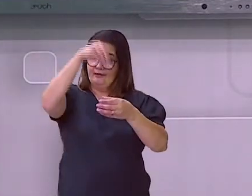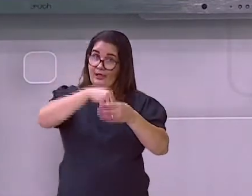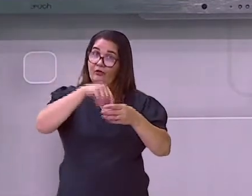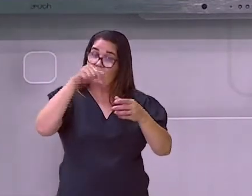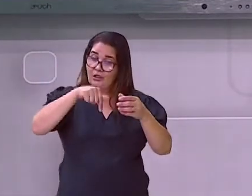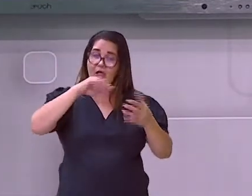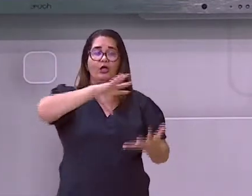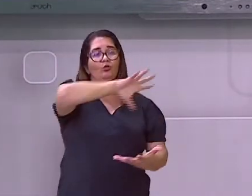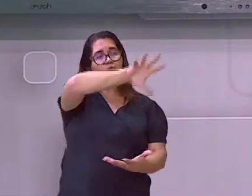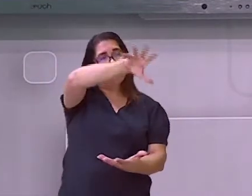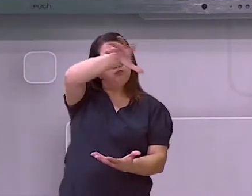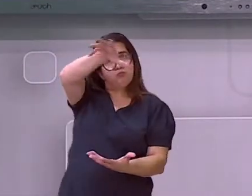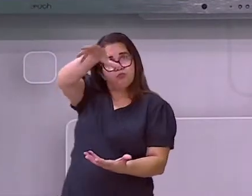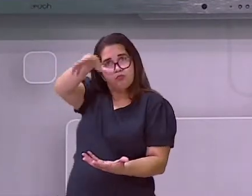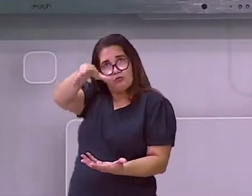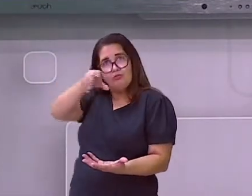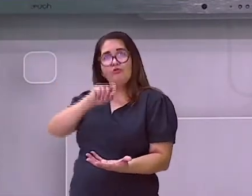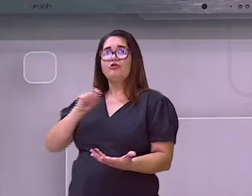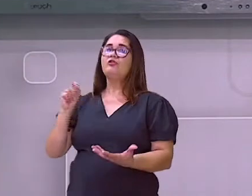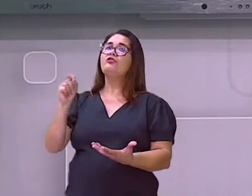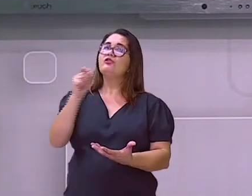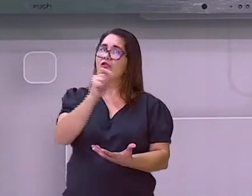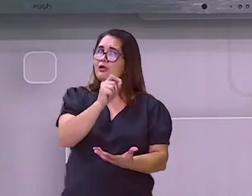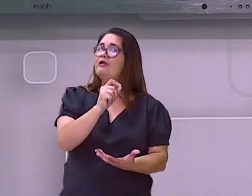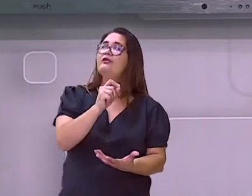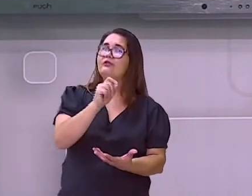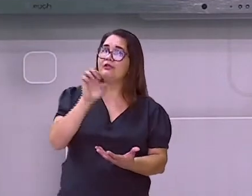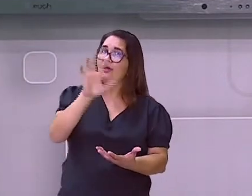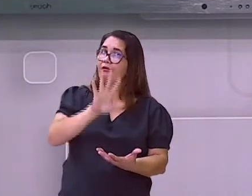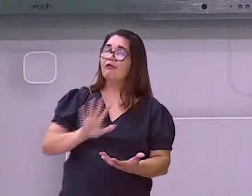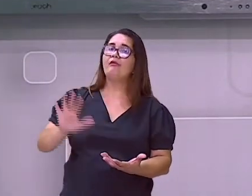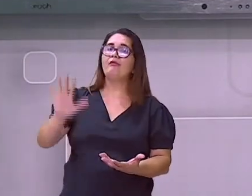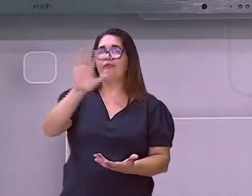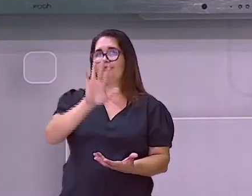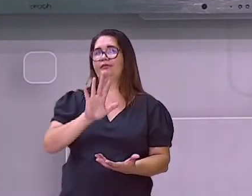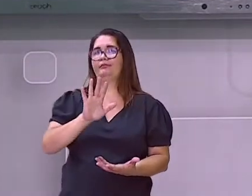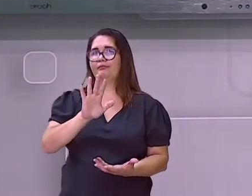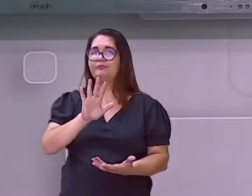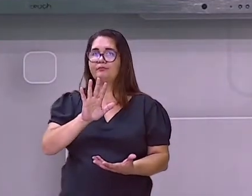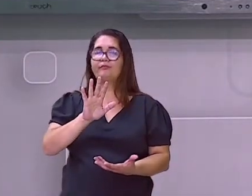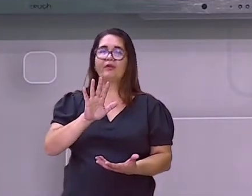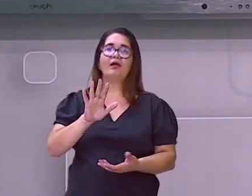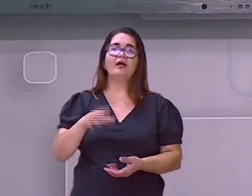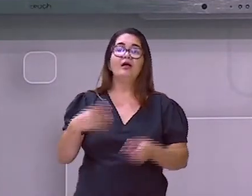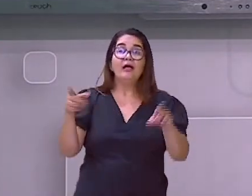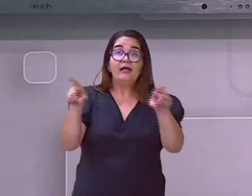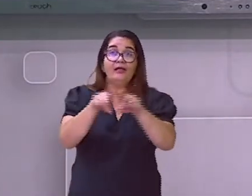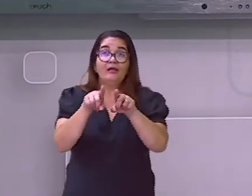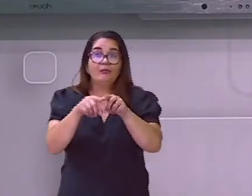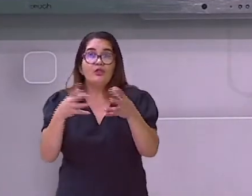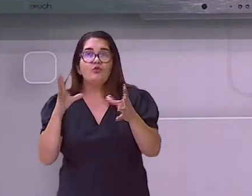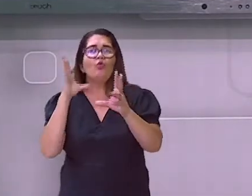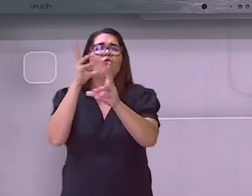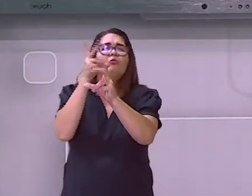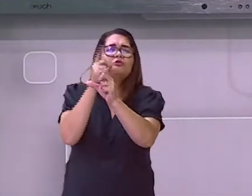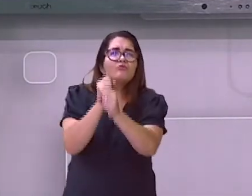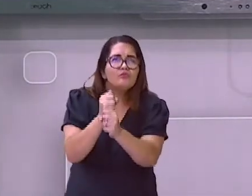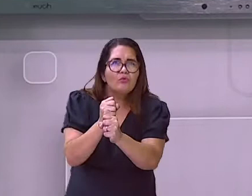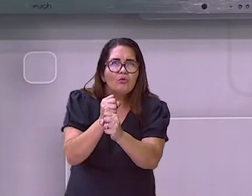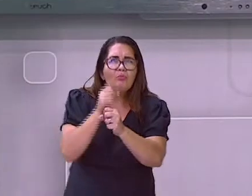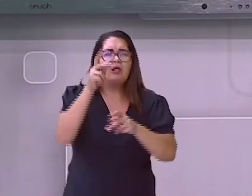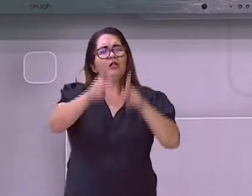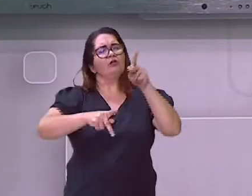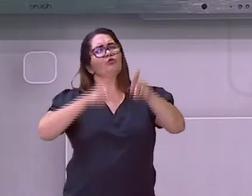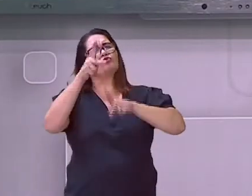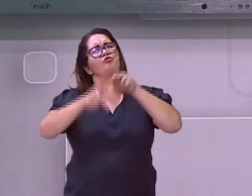Existem países também, inclusive, o número da população, o território não é tão